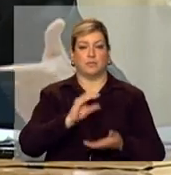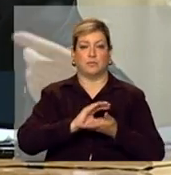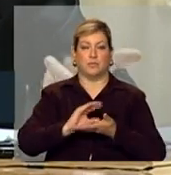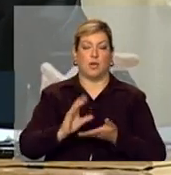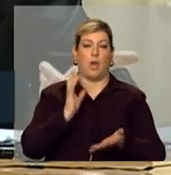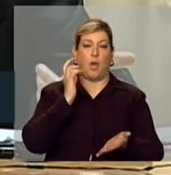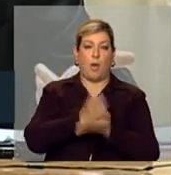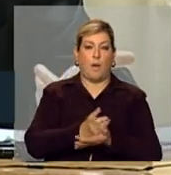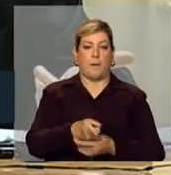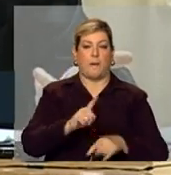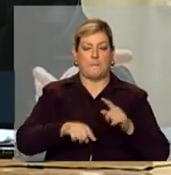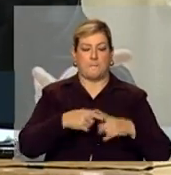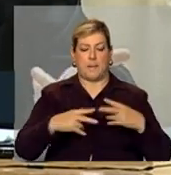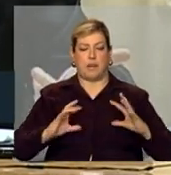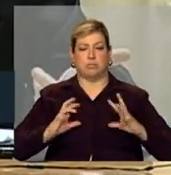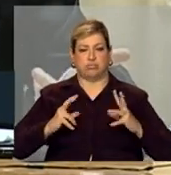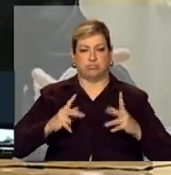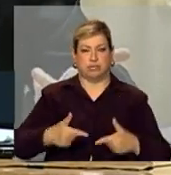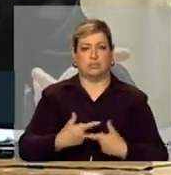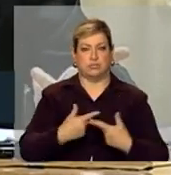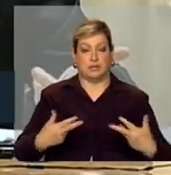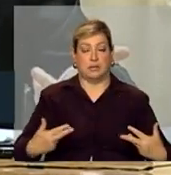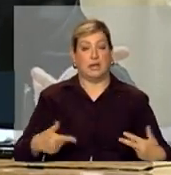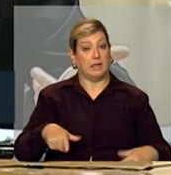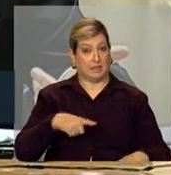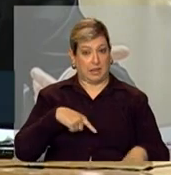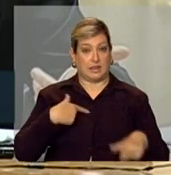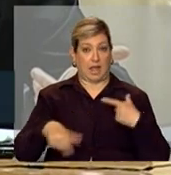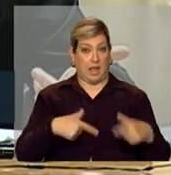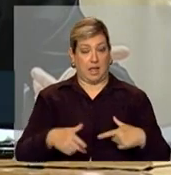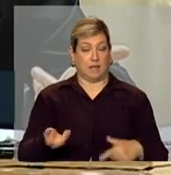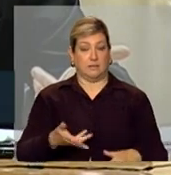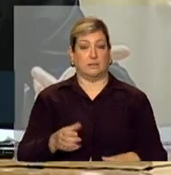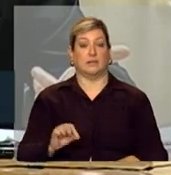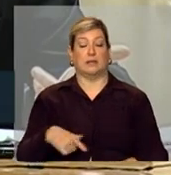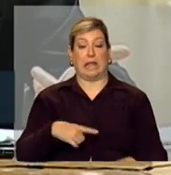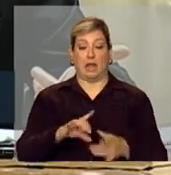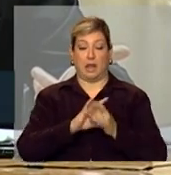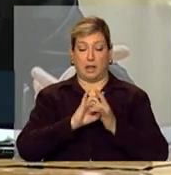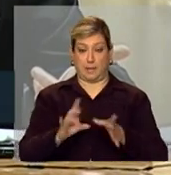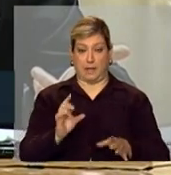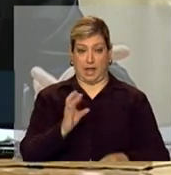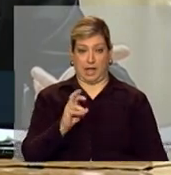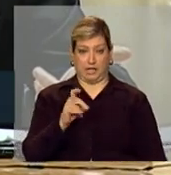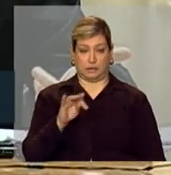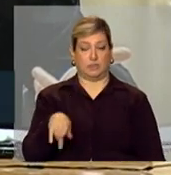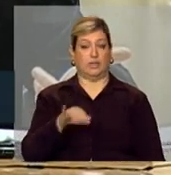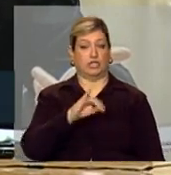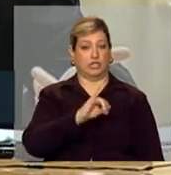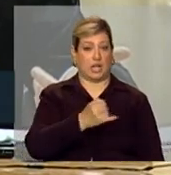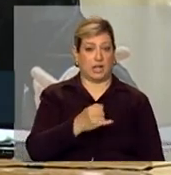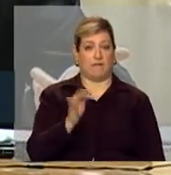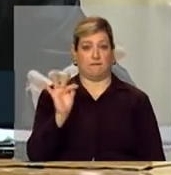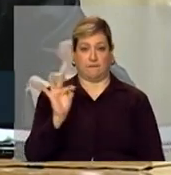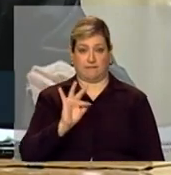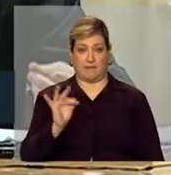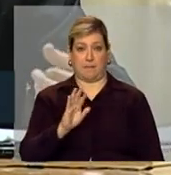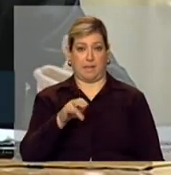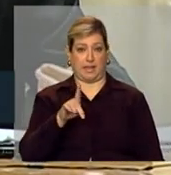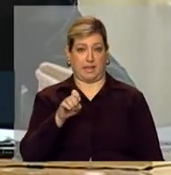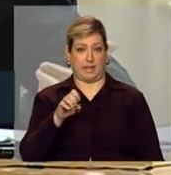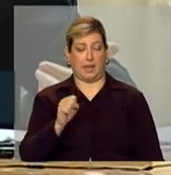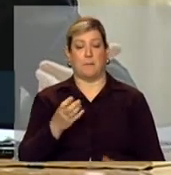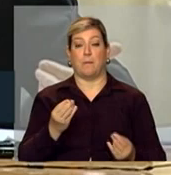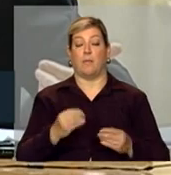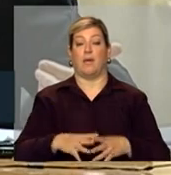trabalhando a todo vapor então a liberação de crédito em janeiro e fevereiro do bides foram